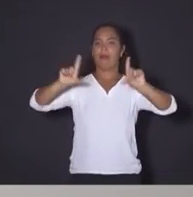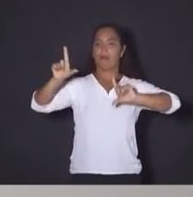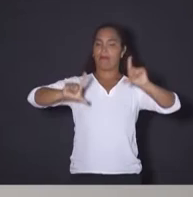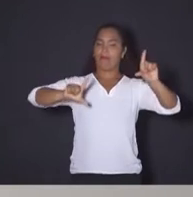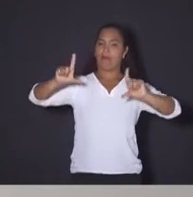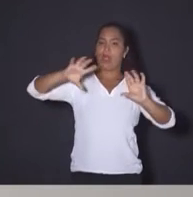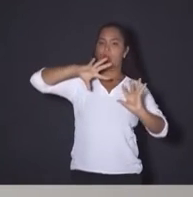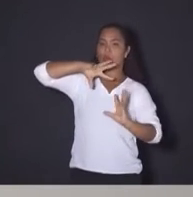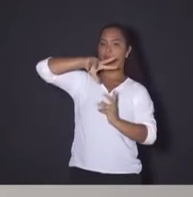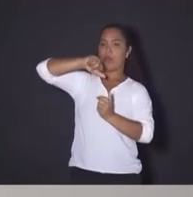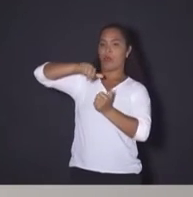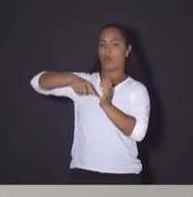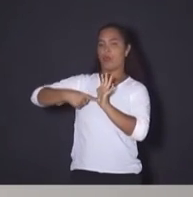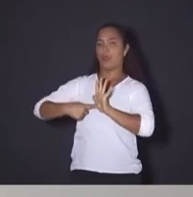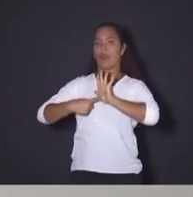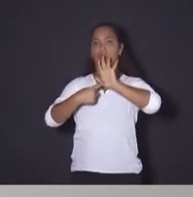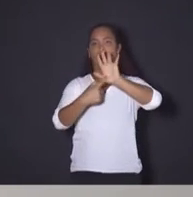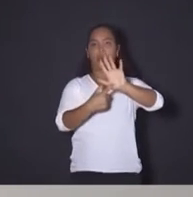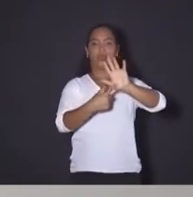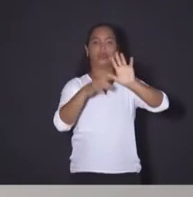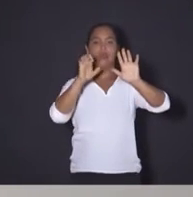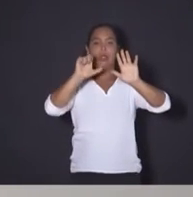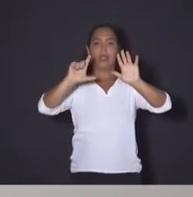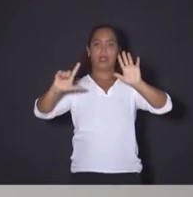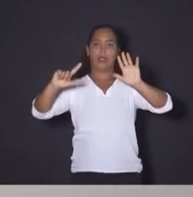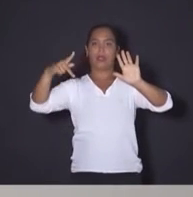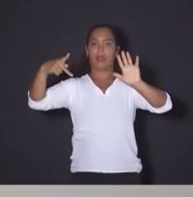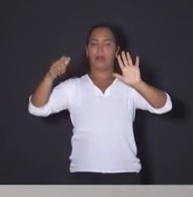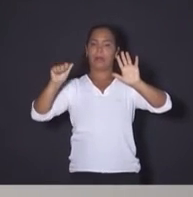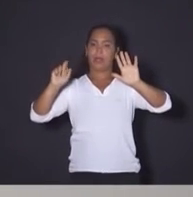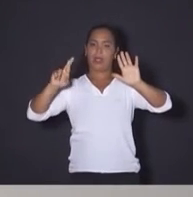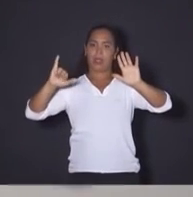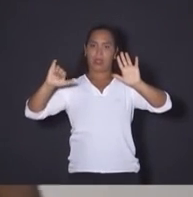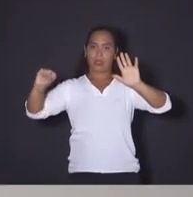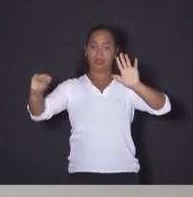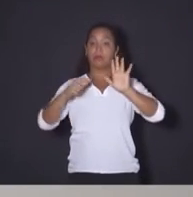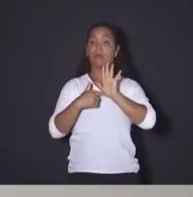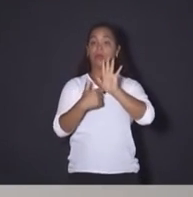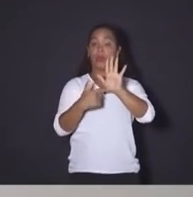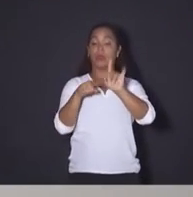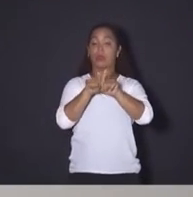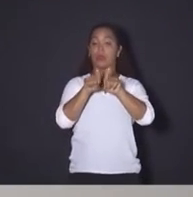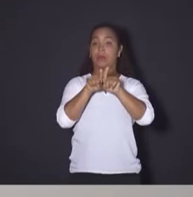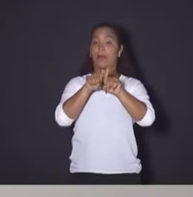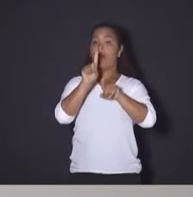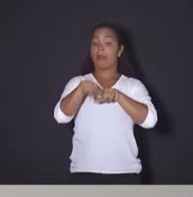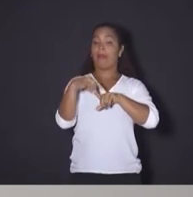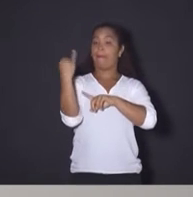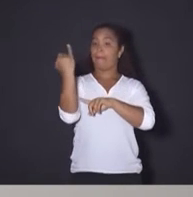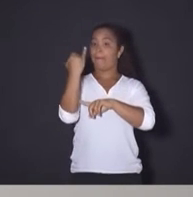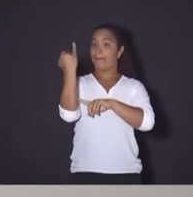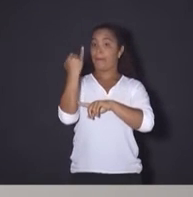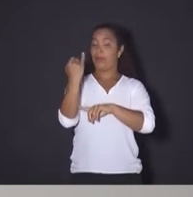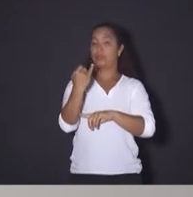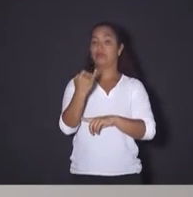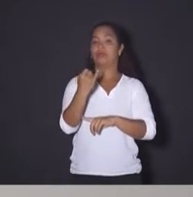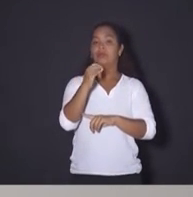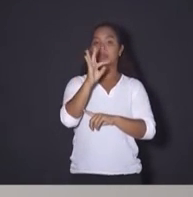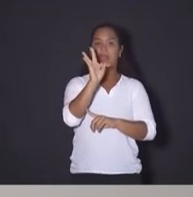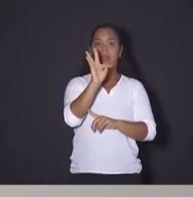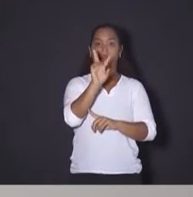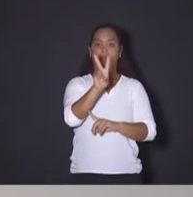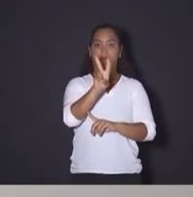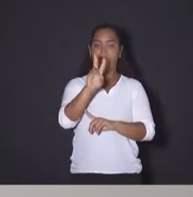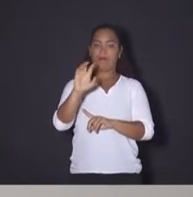destacadamente o el país é importante dizer que a atv foi